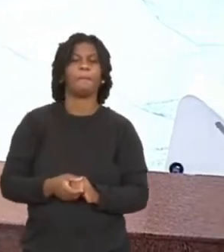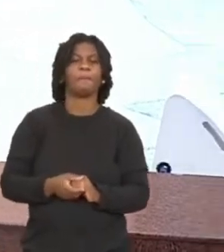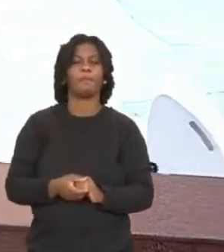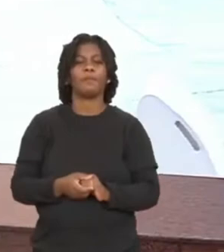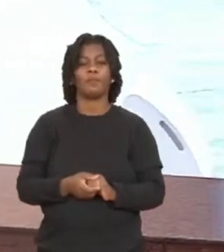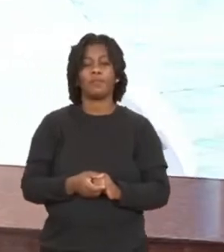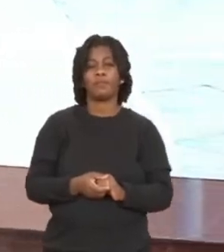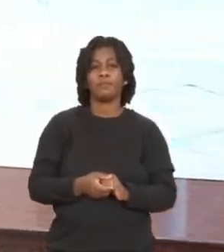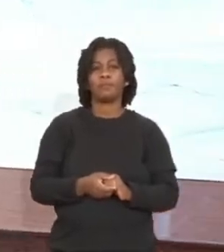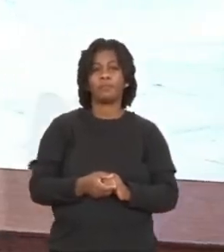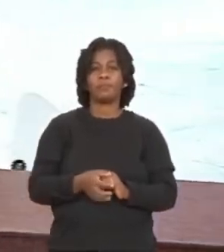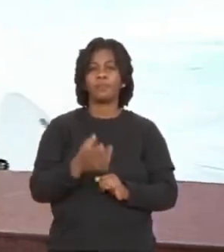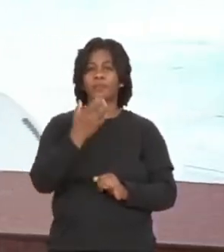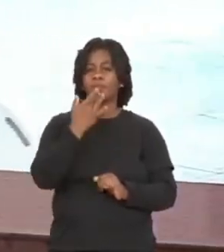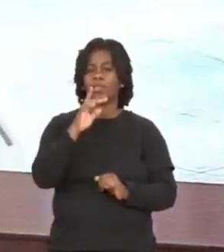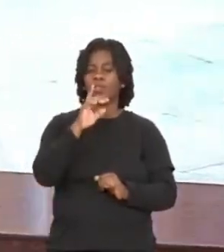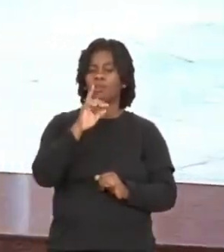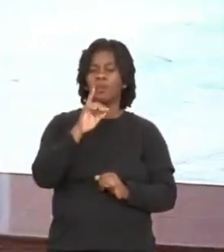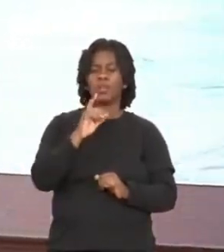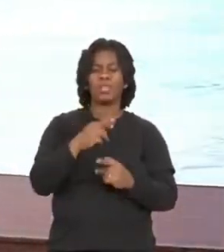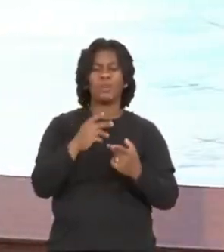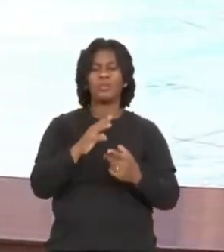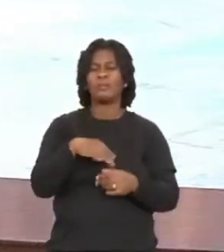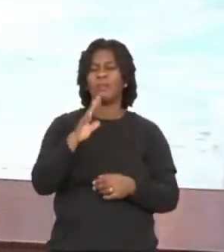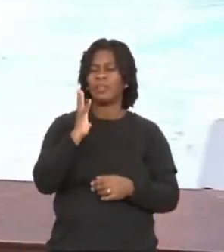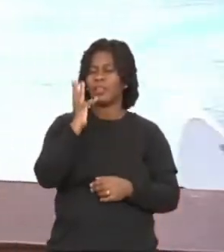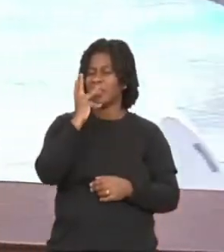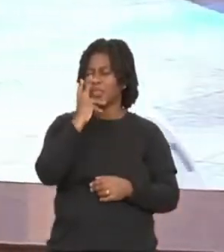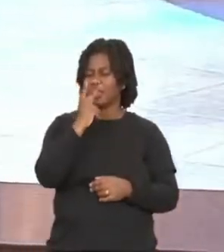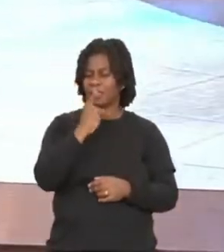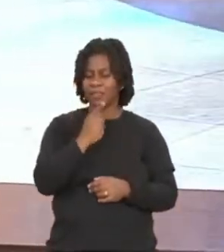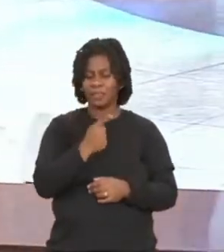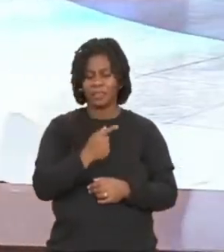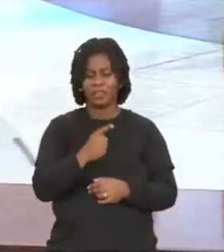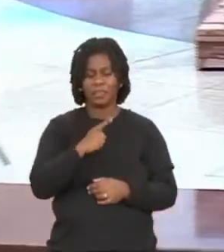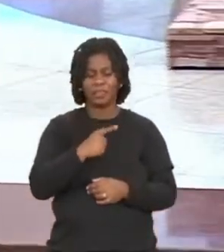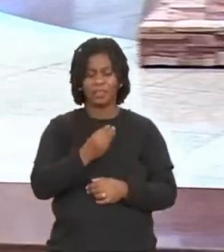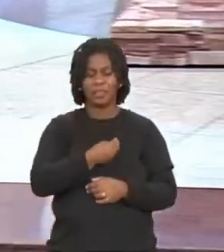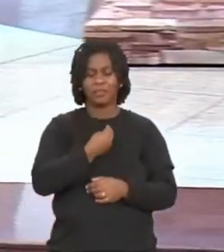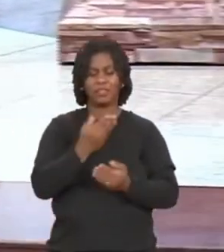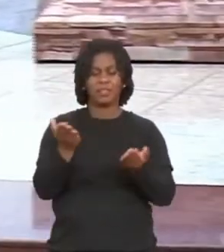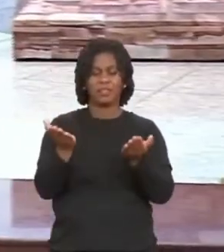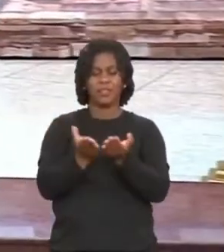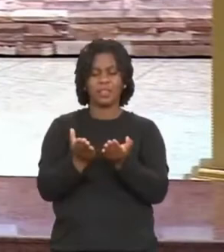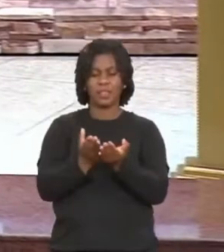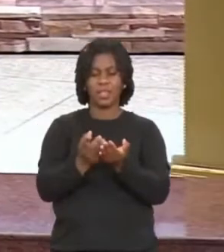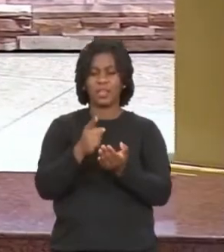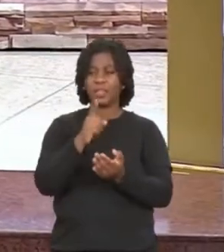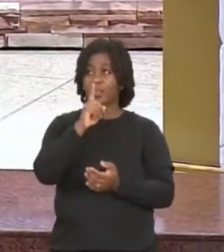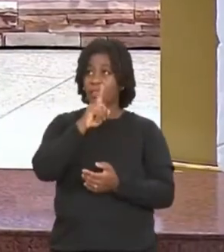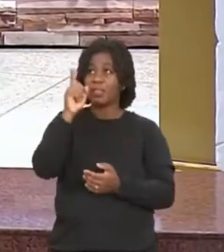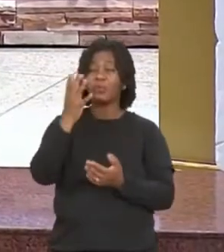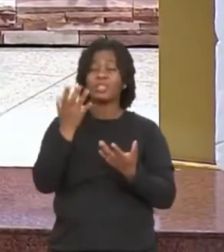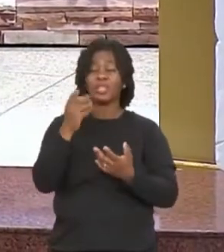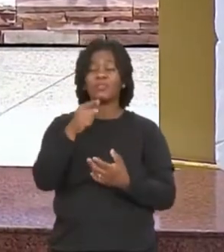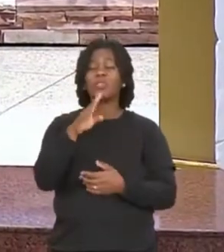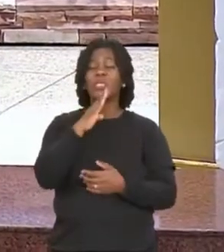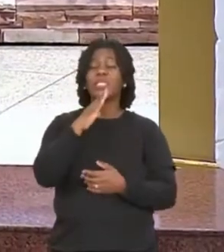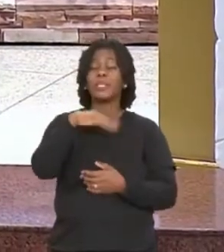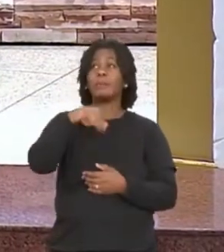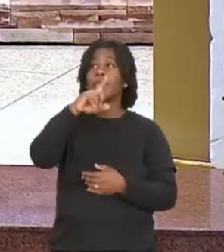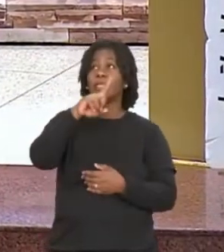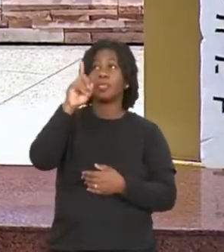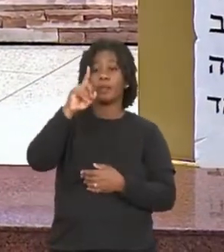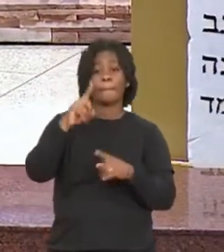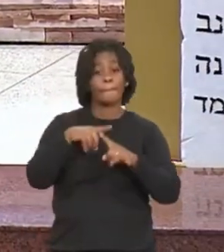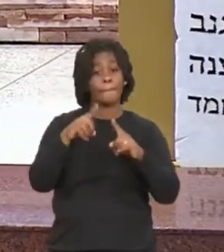O temor é a coisa mais linda que existe na vida cristã. Deus quer que você conheça mais dEle. Só